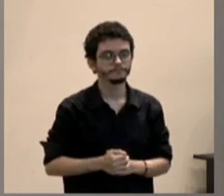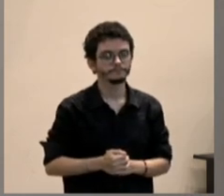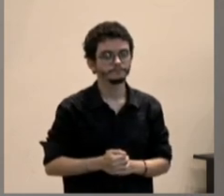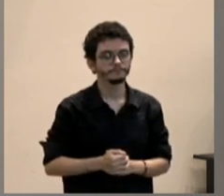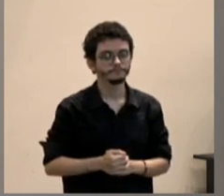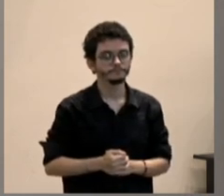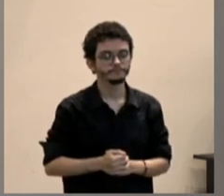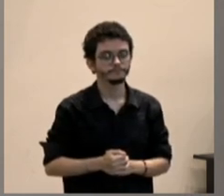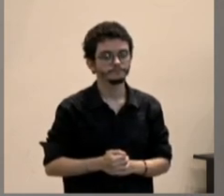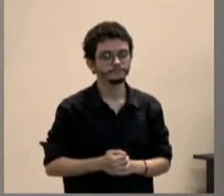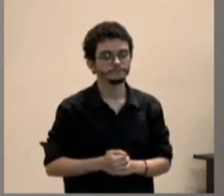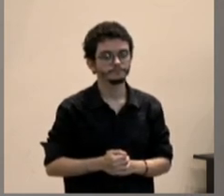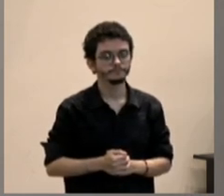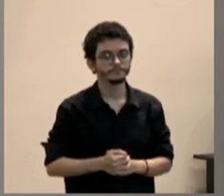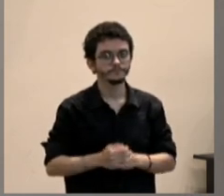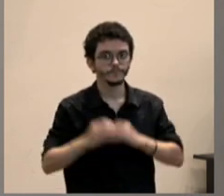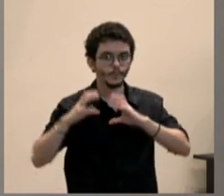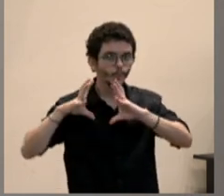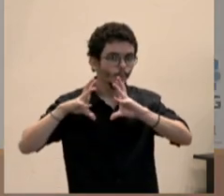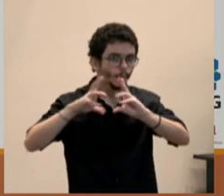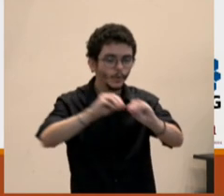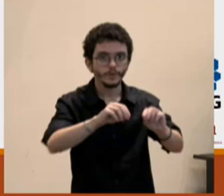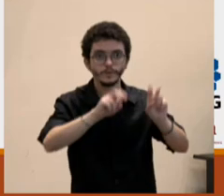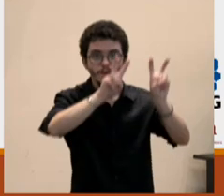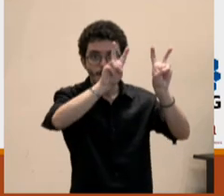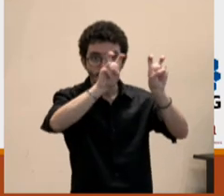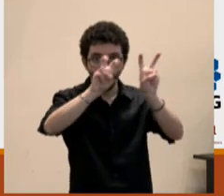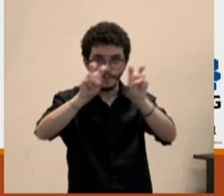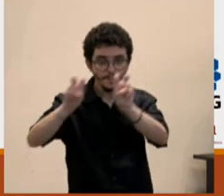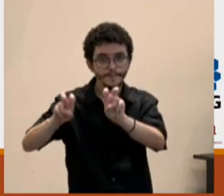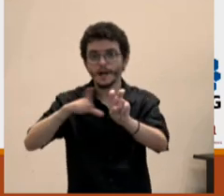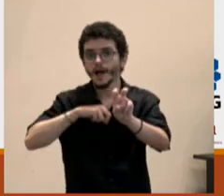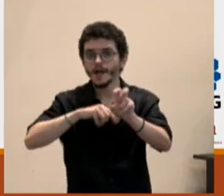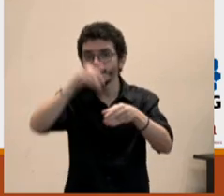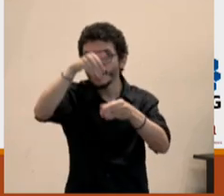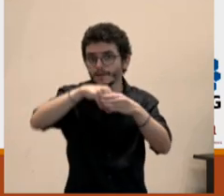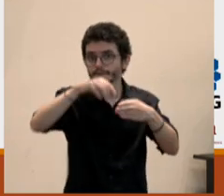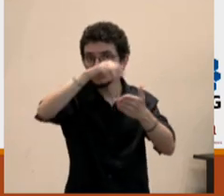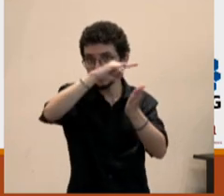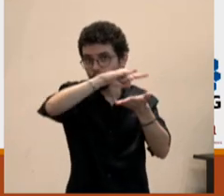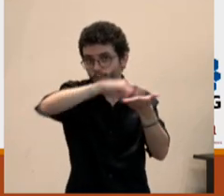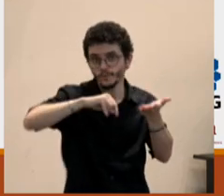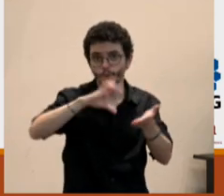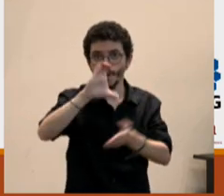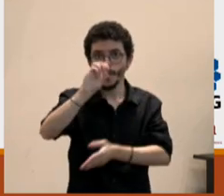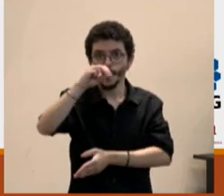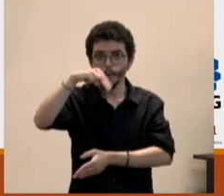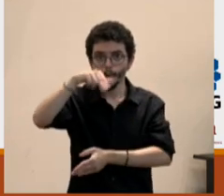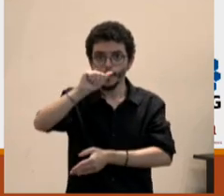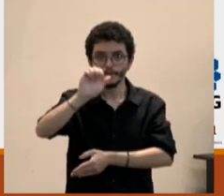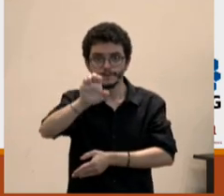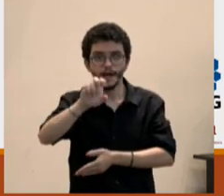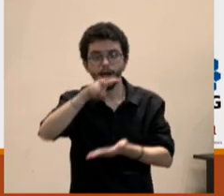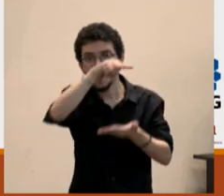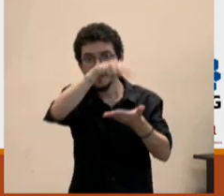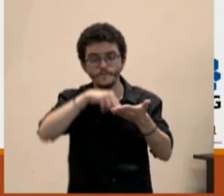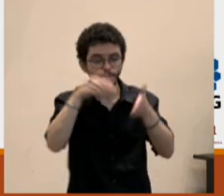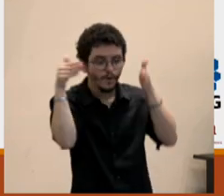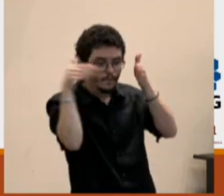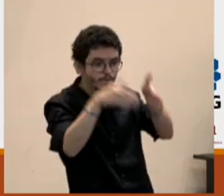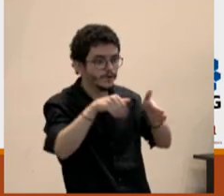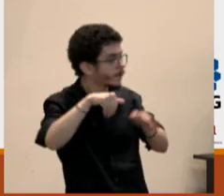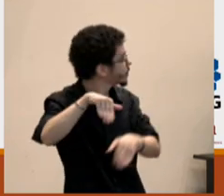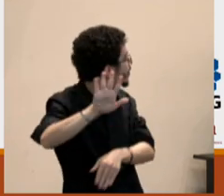Todas essas tiras que eu estou colocando são do documento da CONAI. Eu vou ler frisando mais do que está em